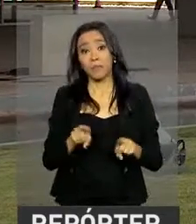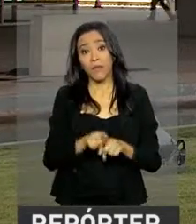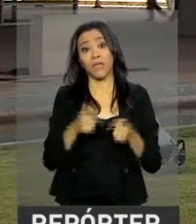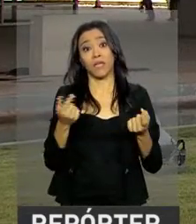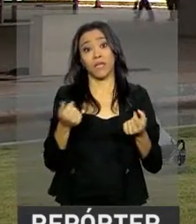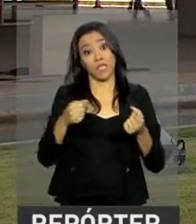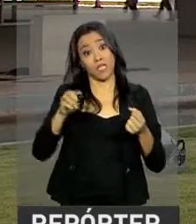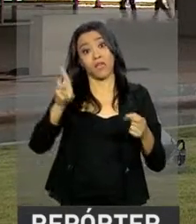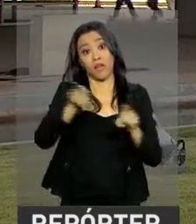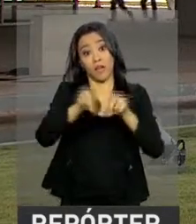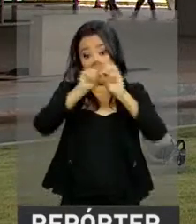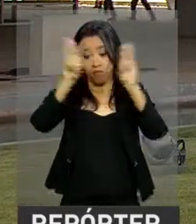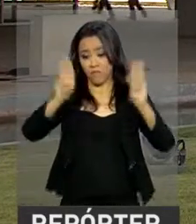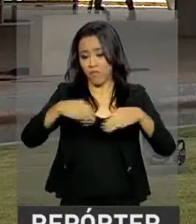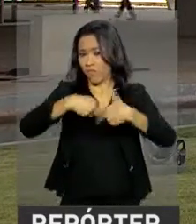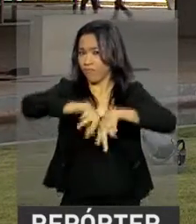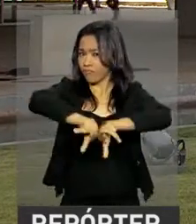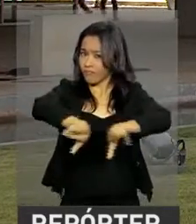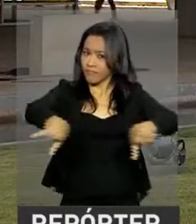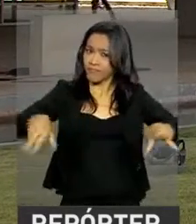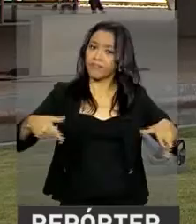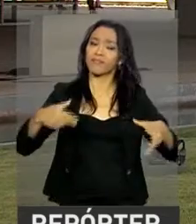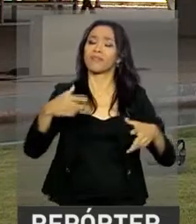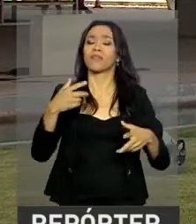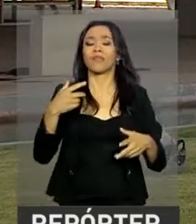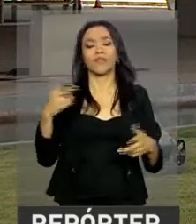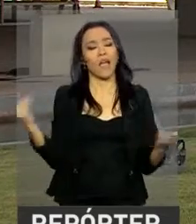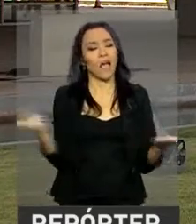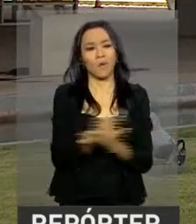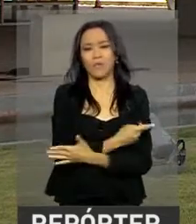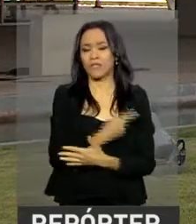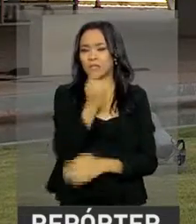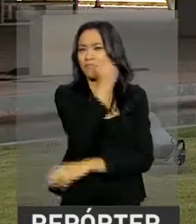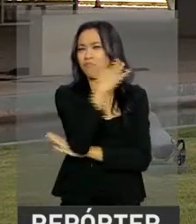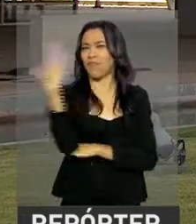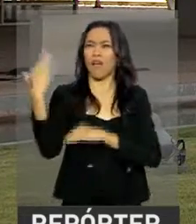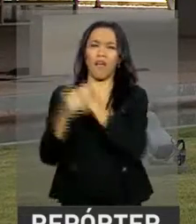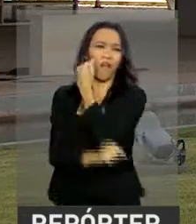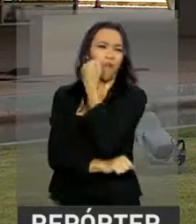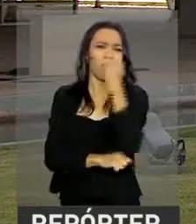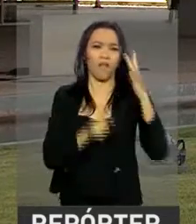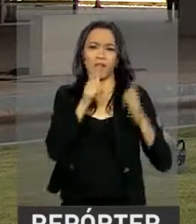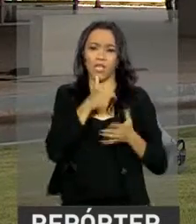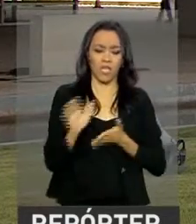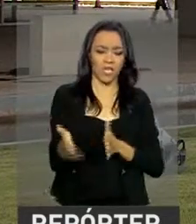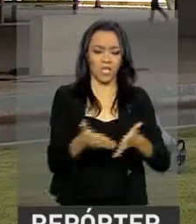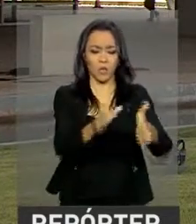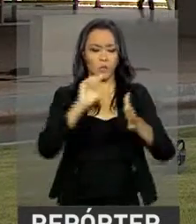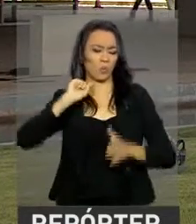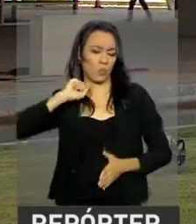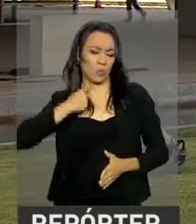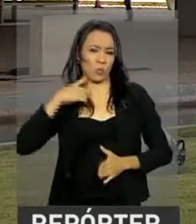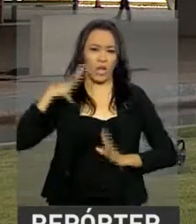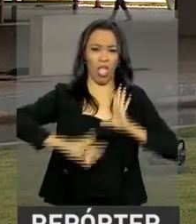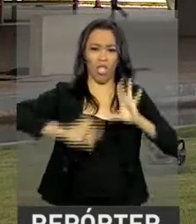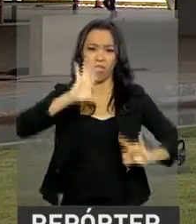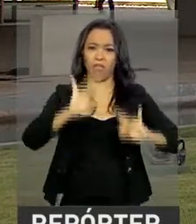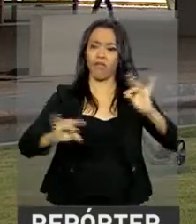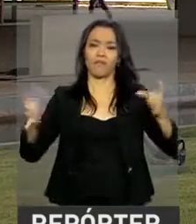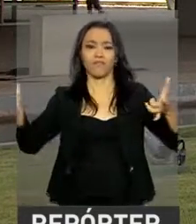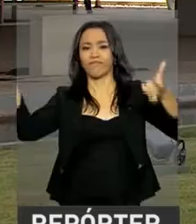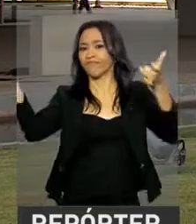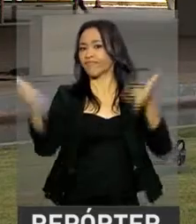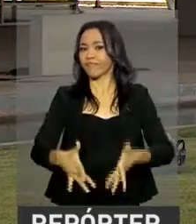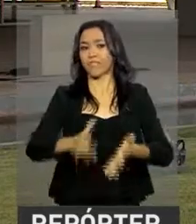patrimônio histórico, e especialmente provocou um grande dano ambiental, um dano ao meio ambiente, principalmente aí na bacia do